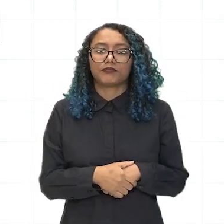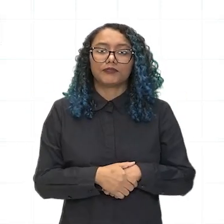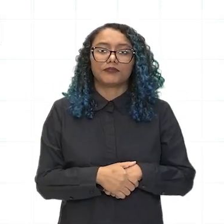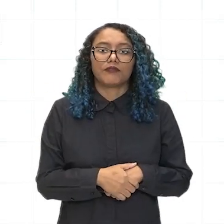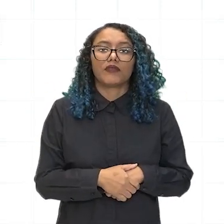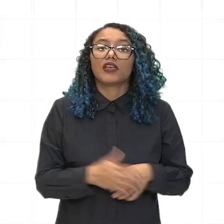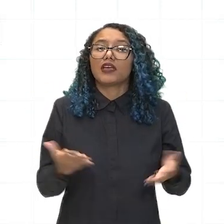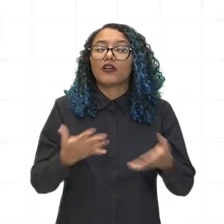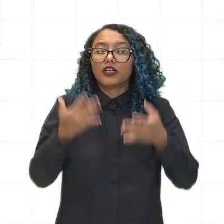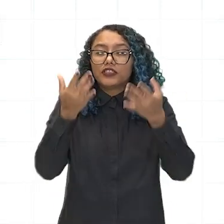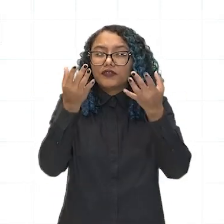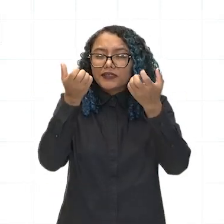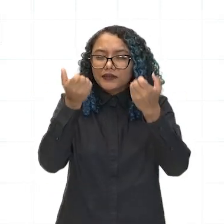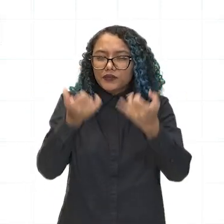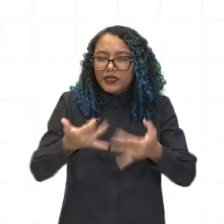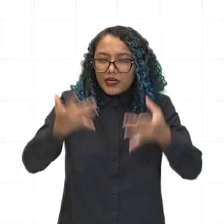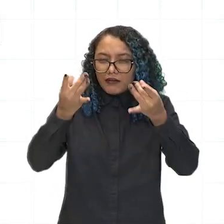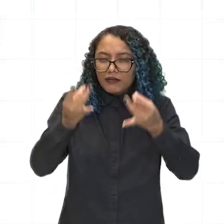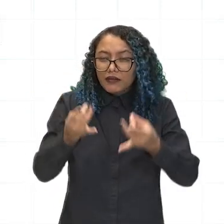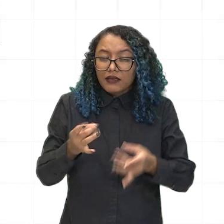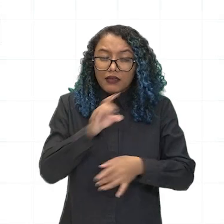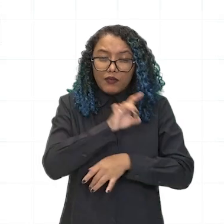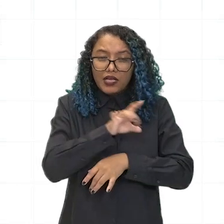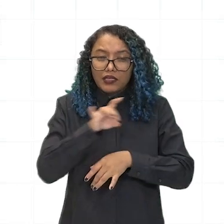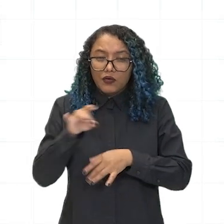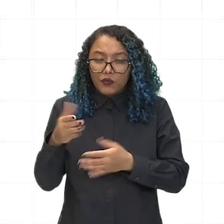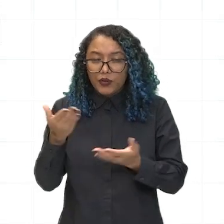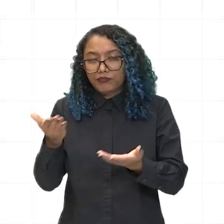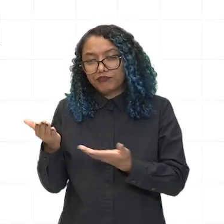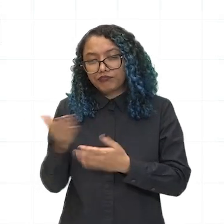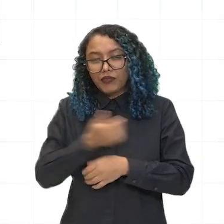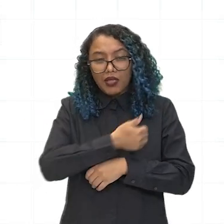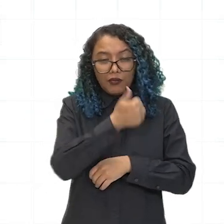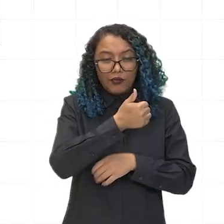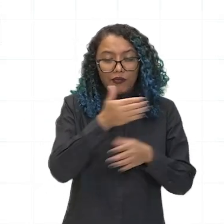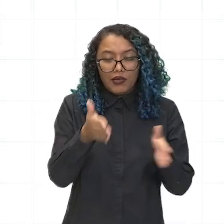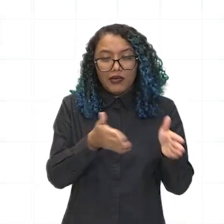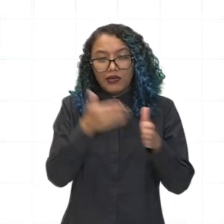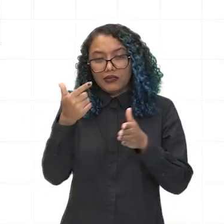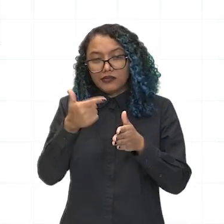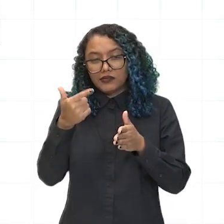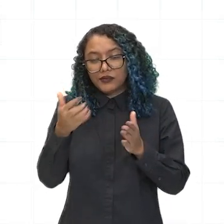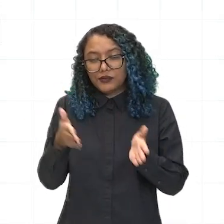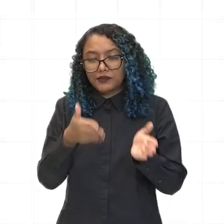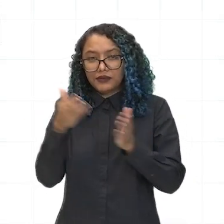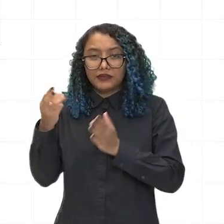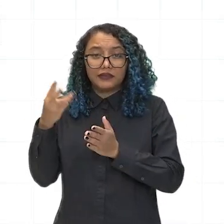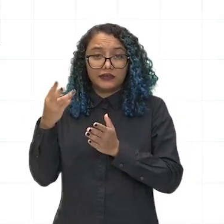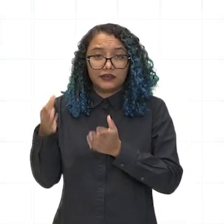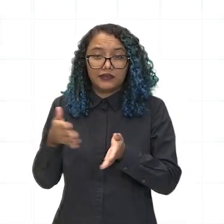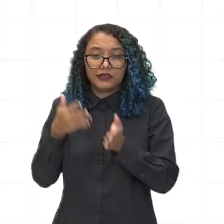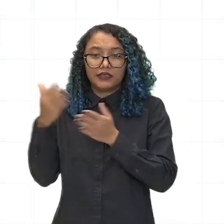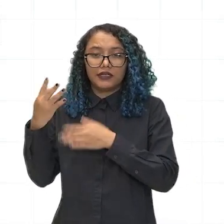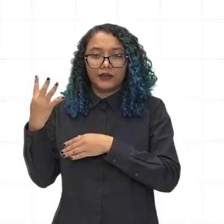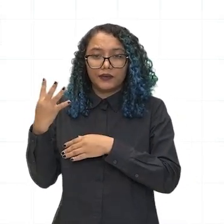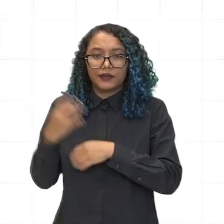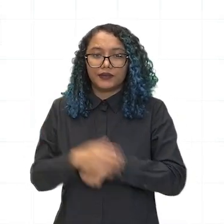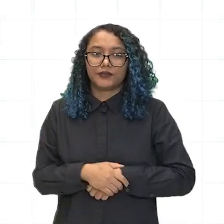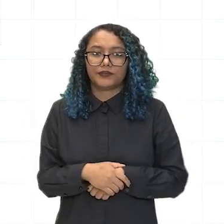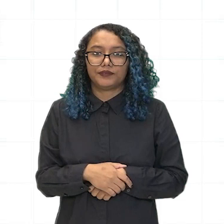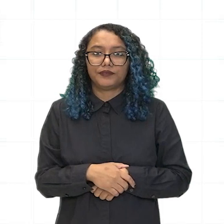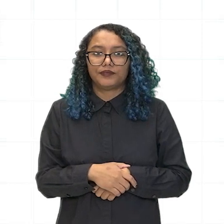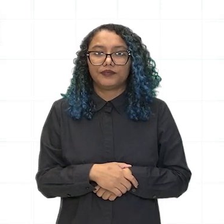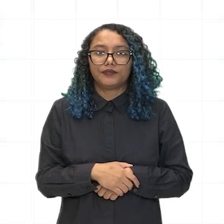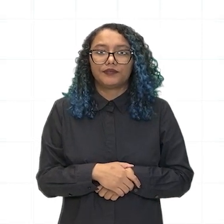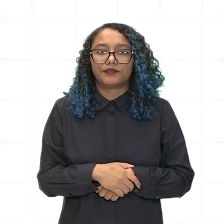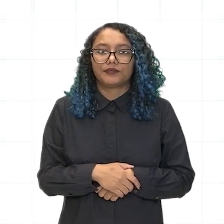agora detalhar sobre cada uma delas. Olha, a fase crescente, cheia, minguante e